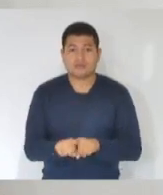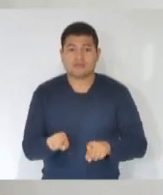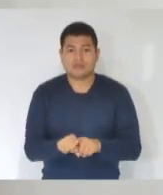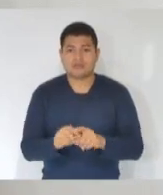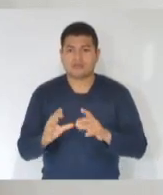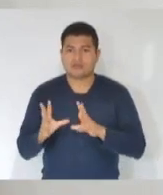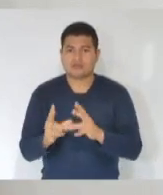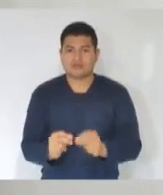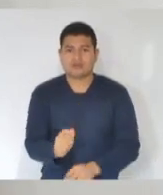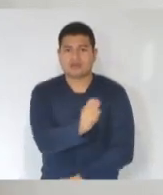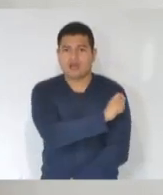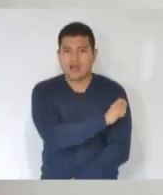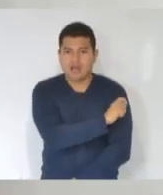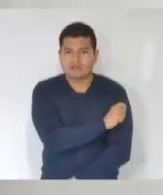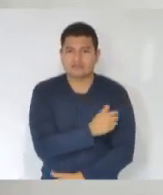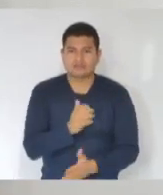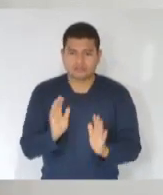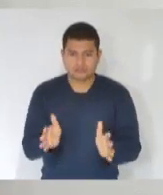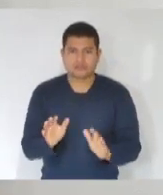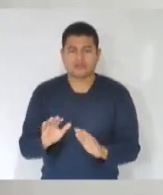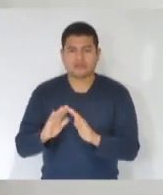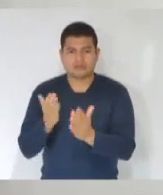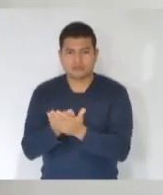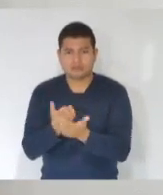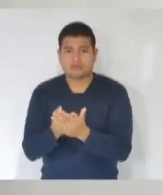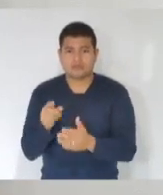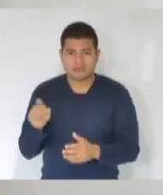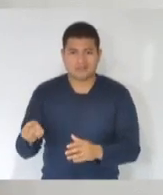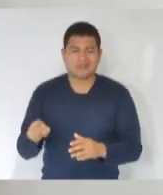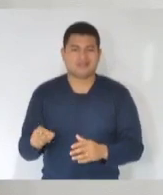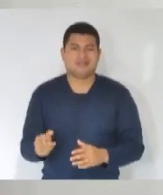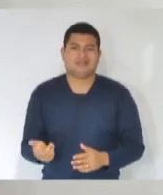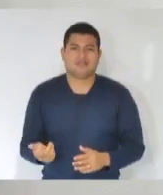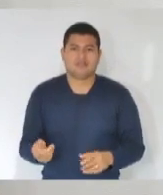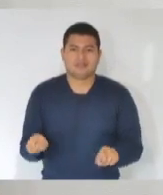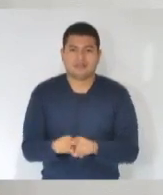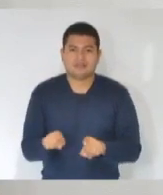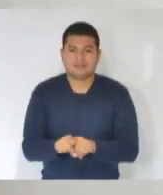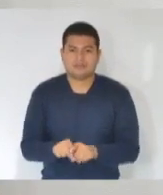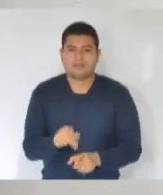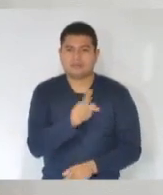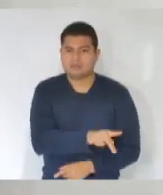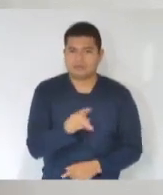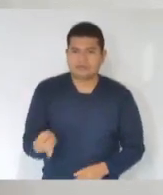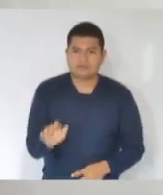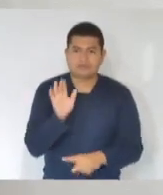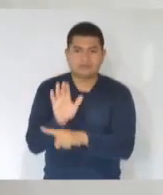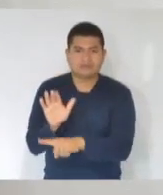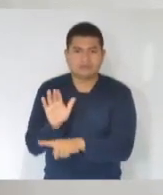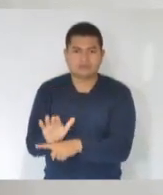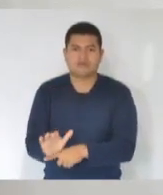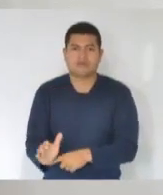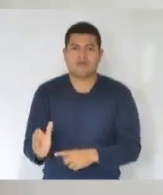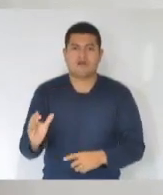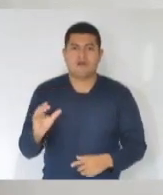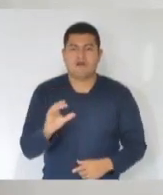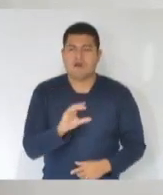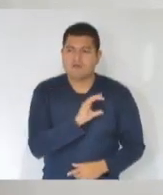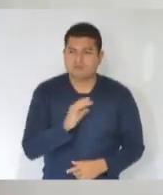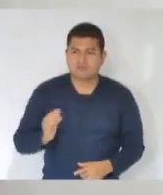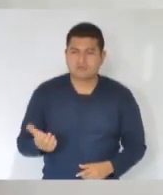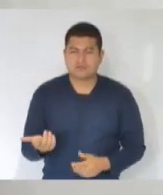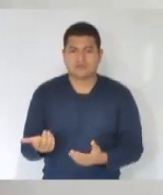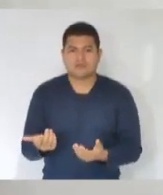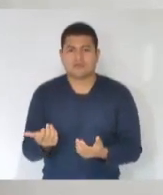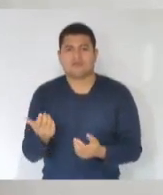que lá passaram, a todos os professores que construíram aquela história, coordenadores, diretores, a